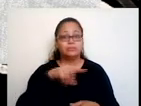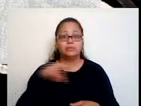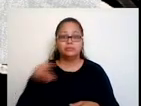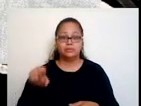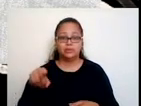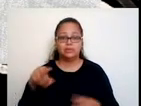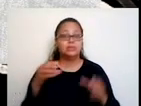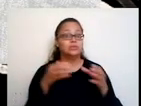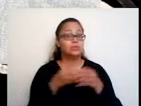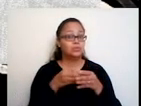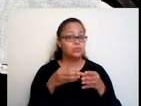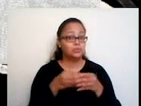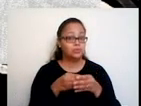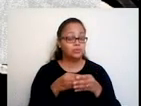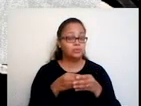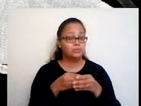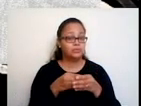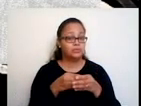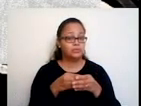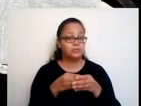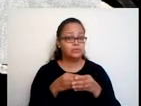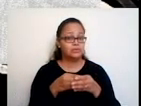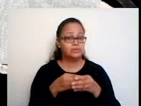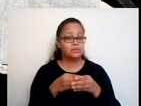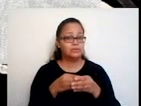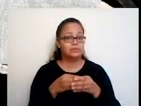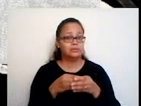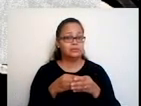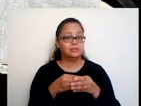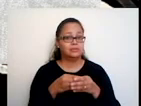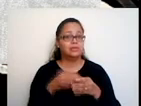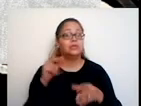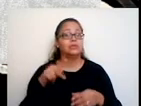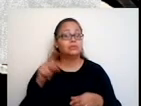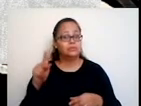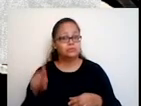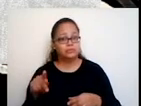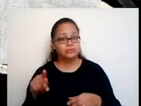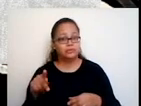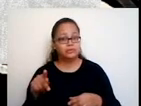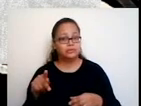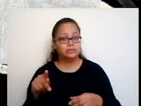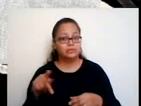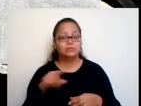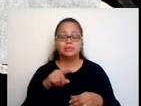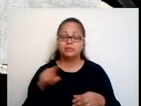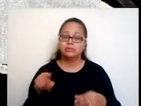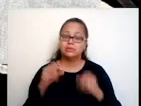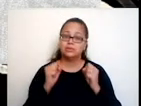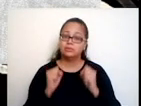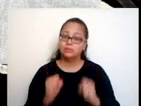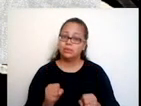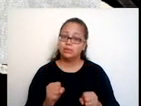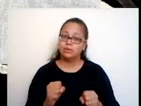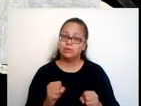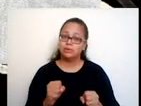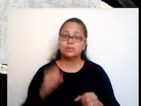vocês, enviados nos grupos, né, a partir de seus tutores, para que vocês